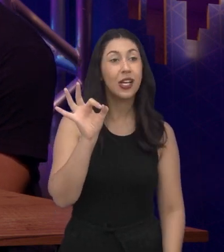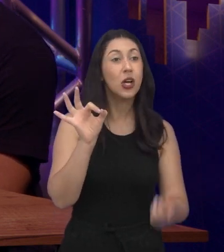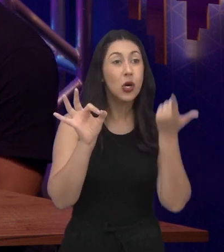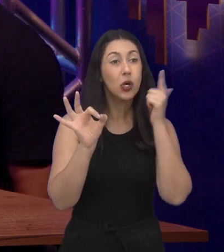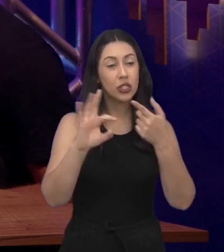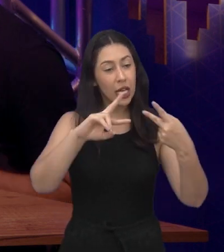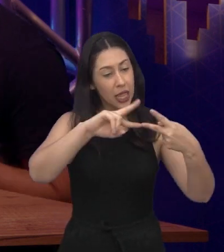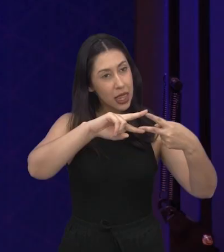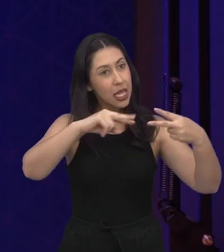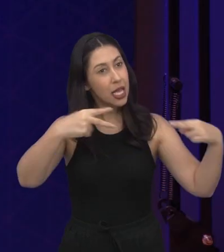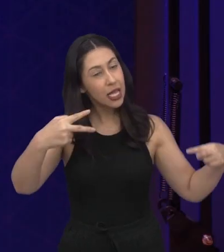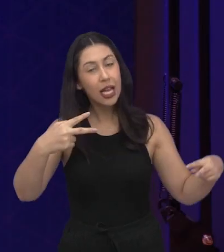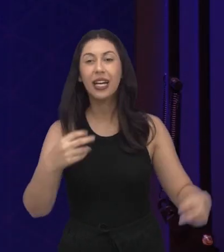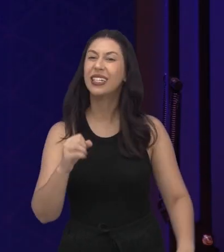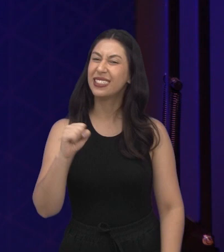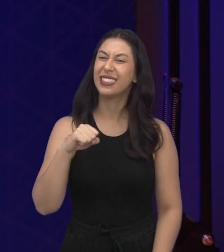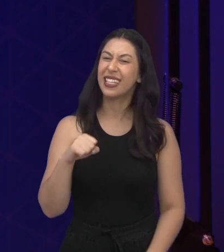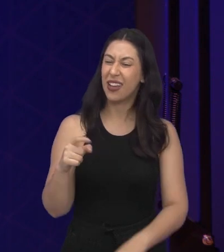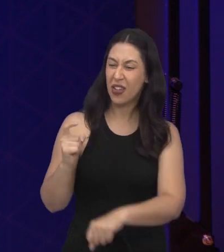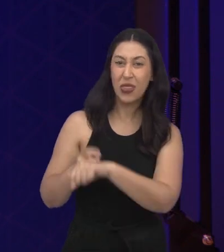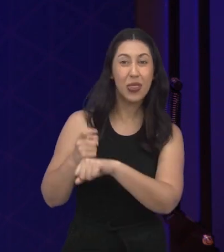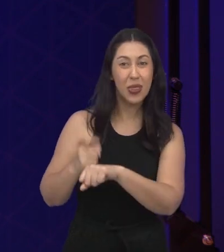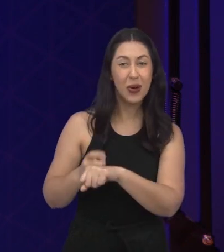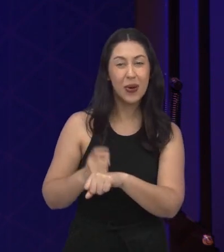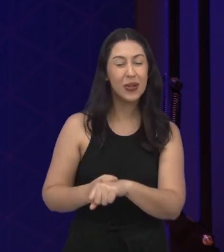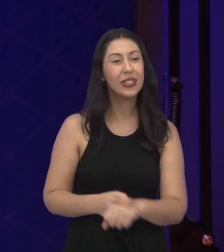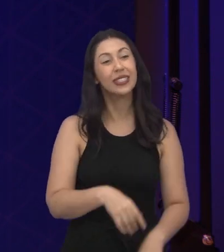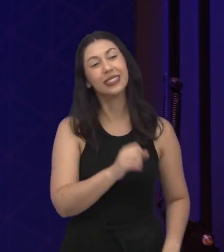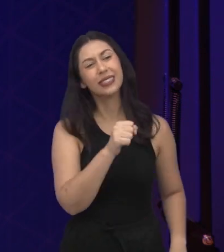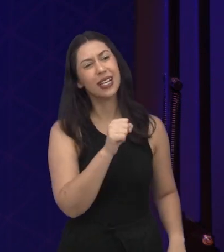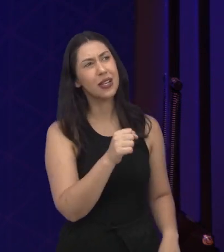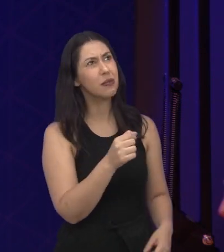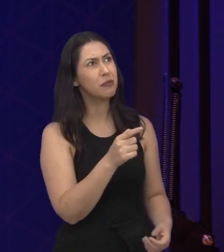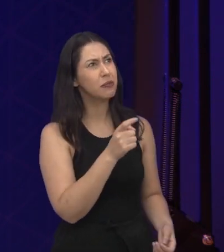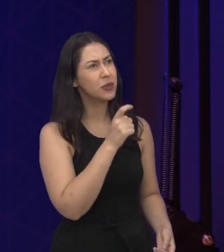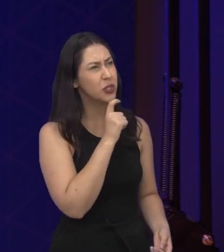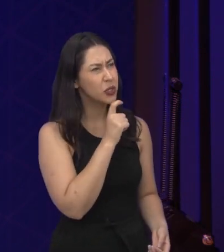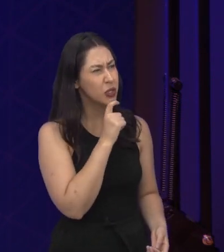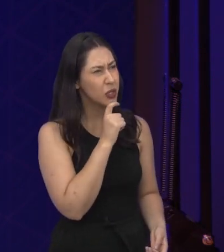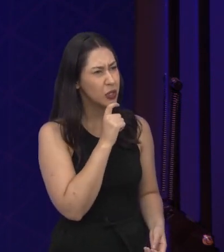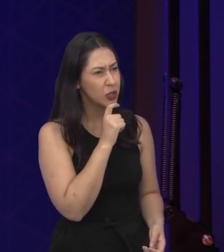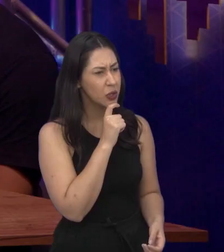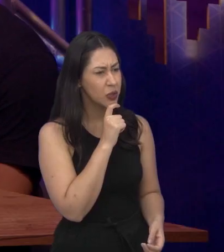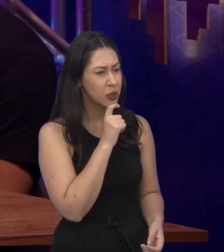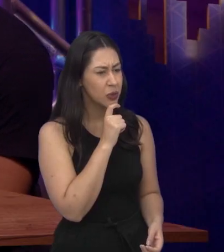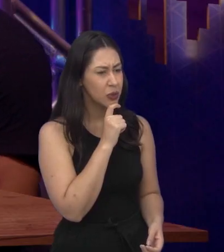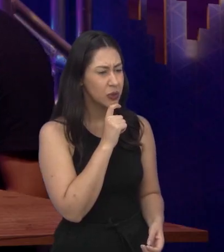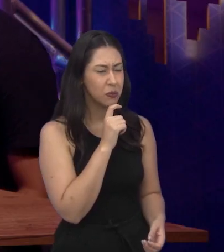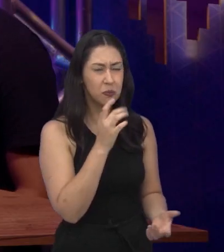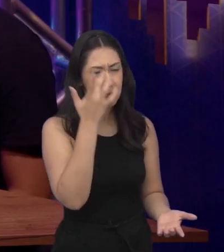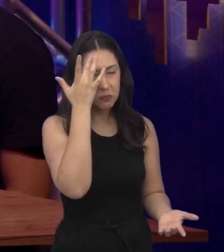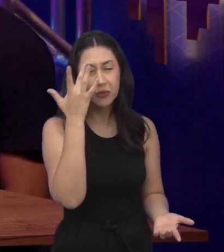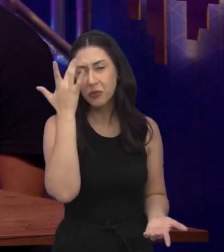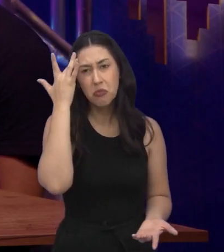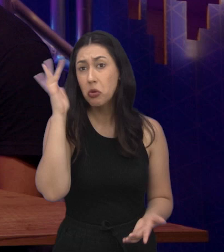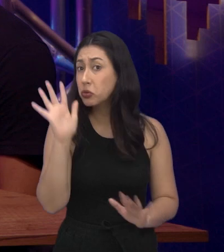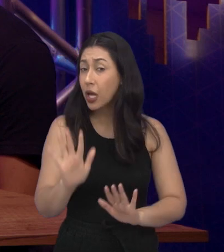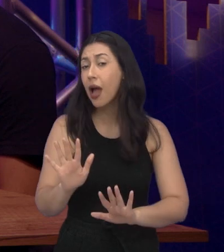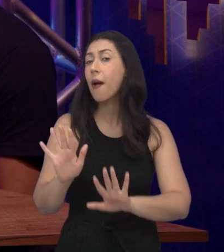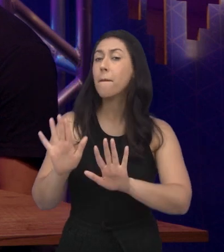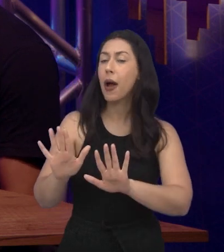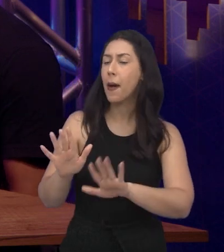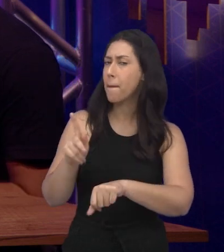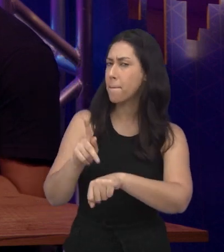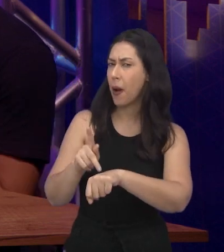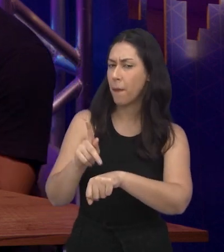dinossauro. Fazem os dinossauros. Tava meio cristalizado, né? Ele tava congelado. Não sei se era com gelo ou